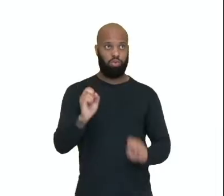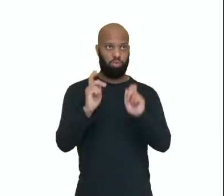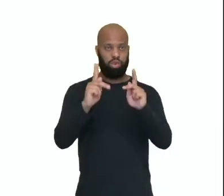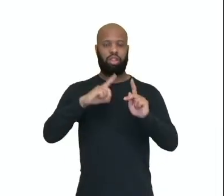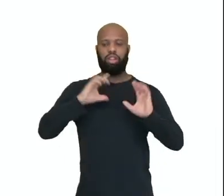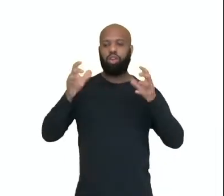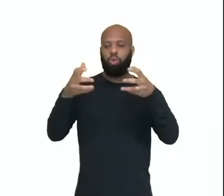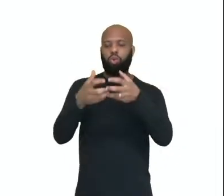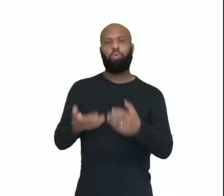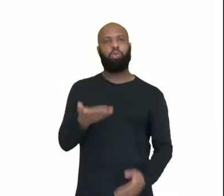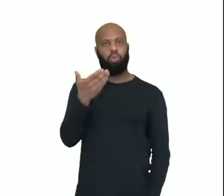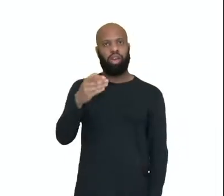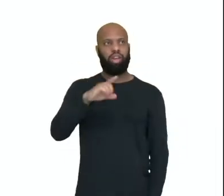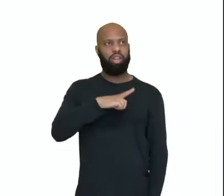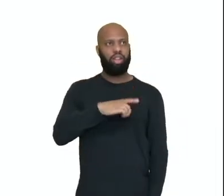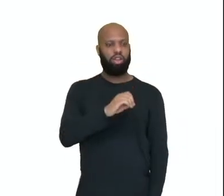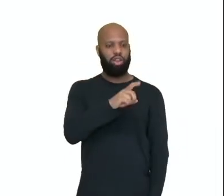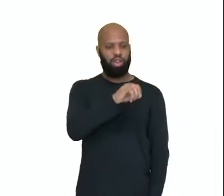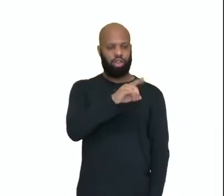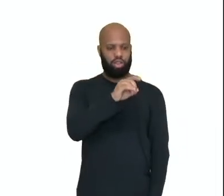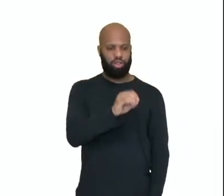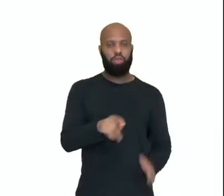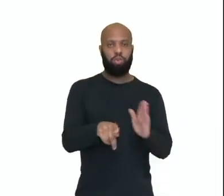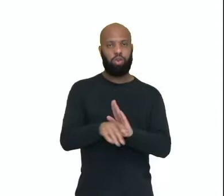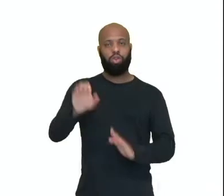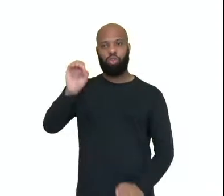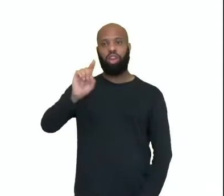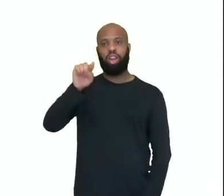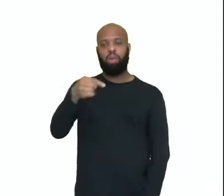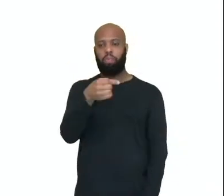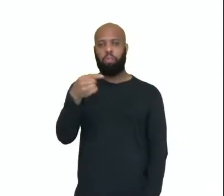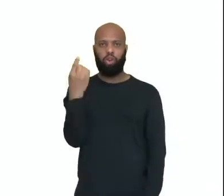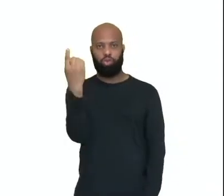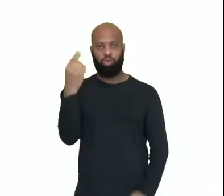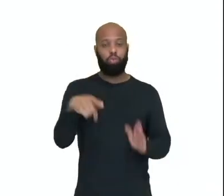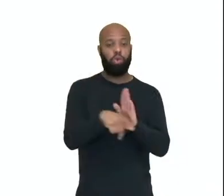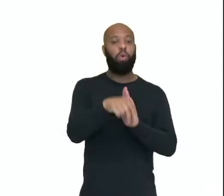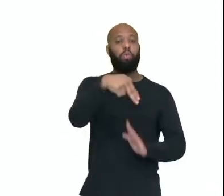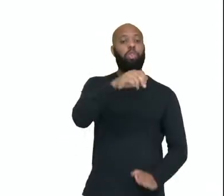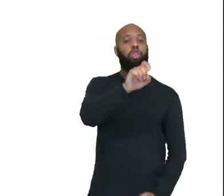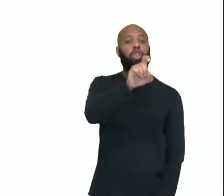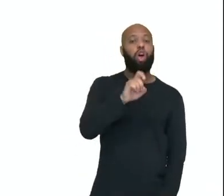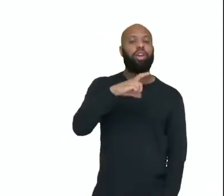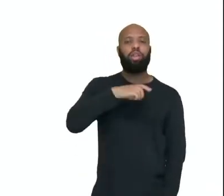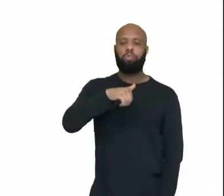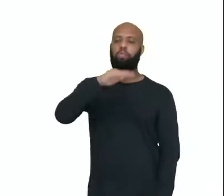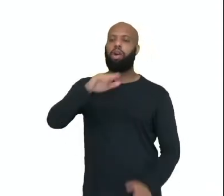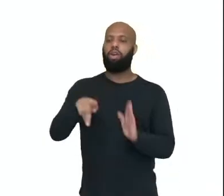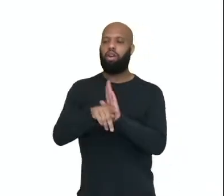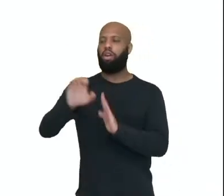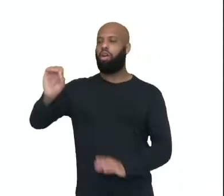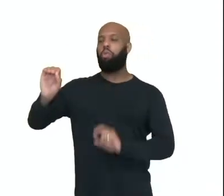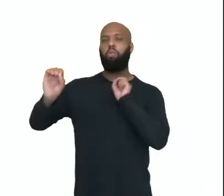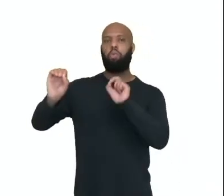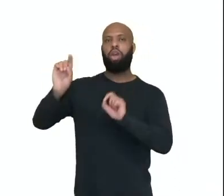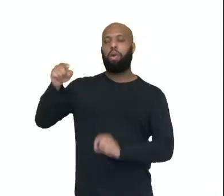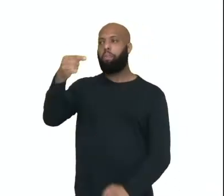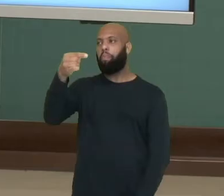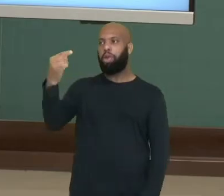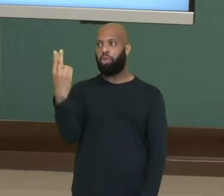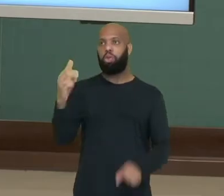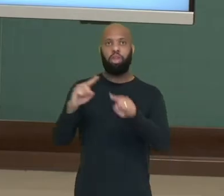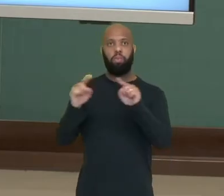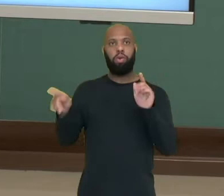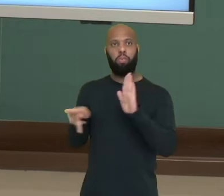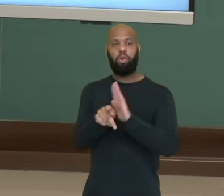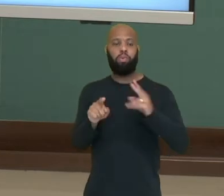Nesses compostos, o NOx do oxigênio vale menos 1. E a gente sabe que o NOx mais comum do oxigênio é menos 2, mas